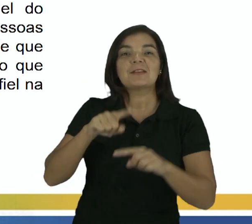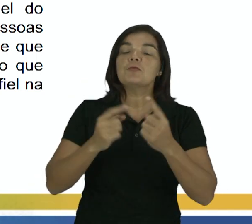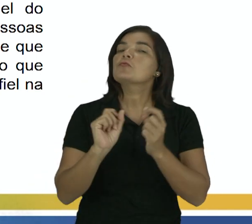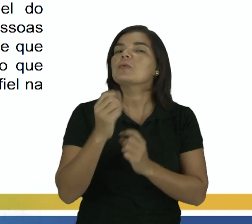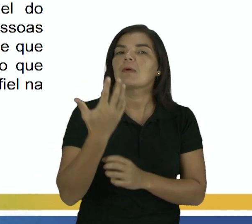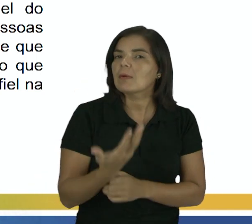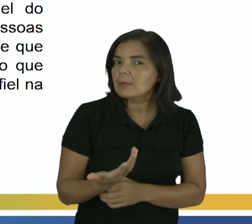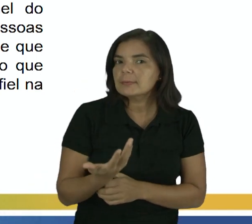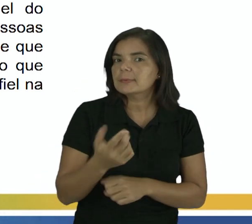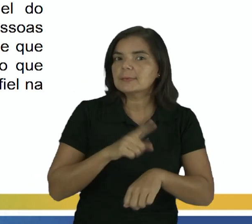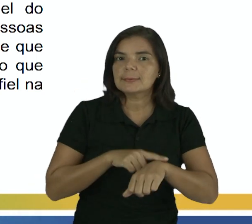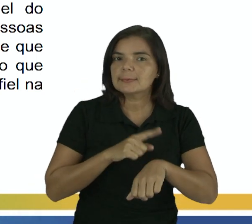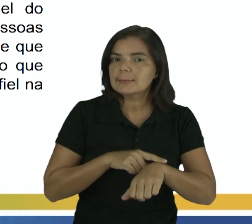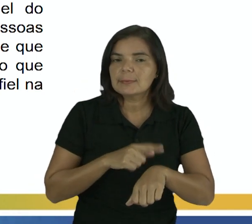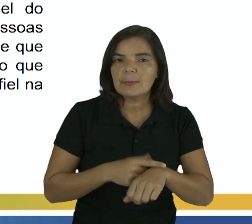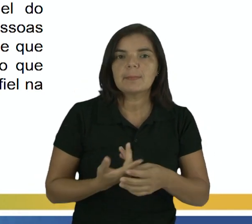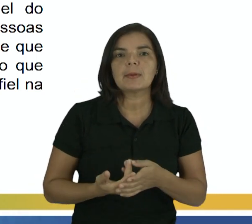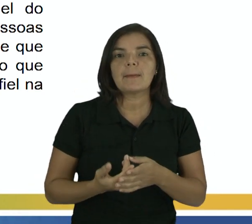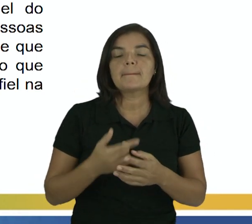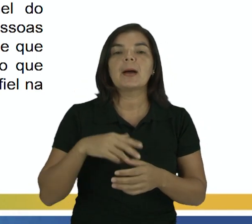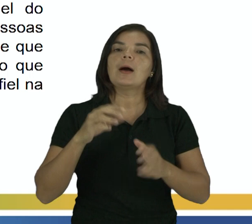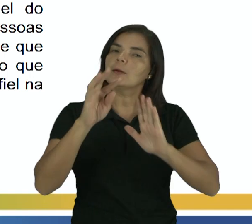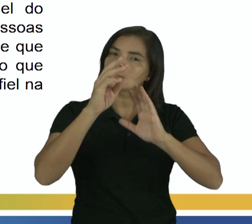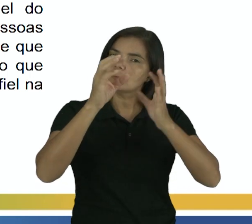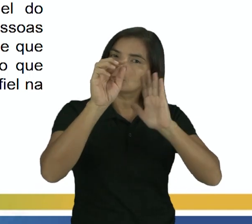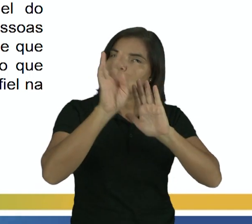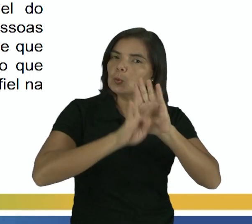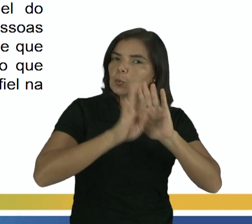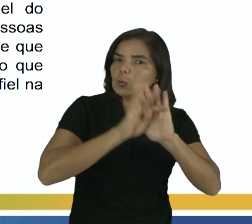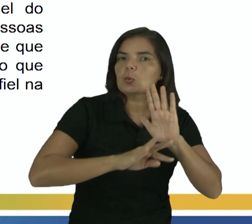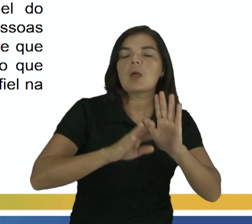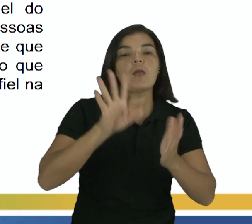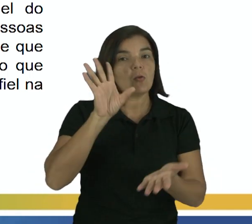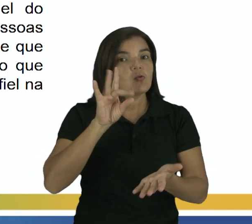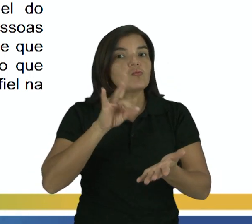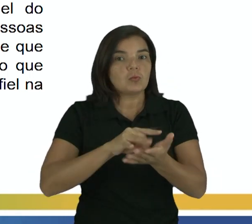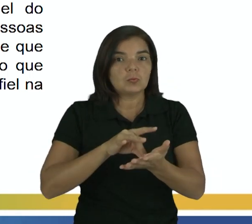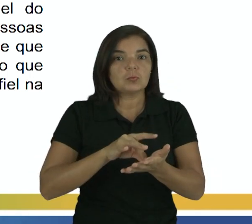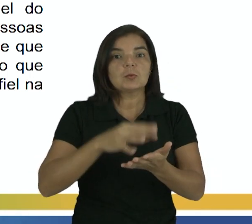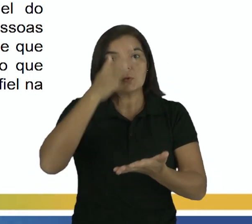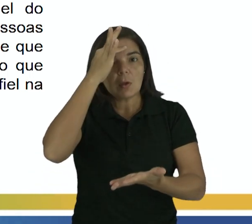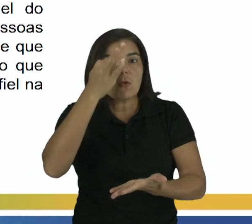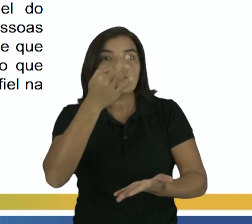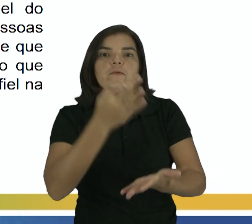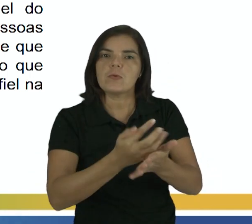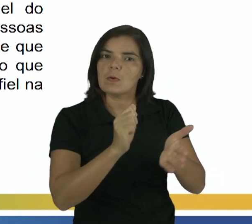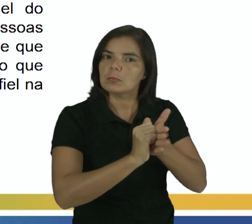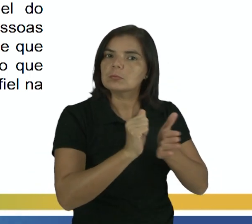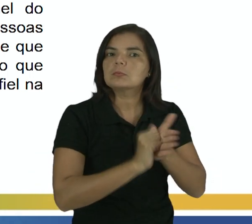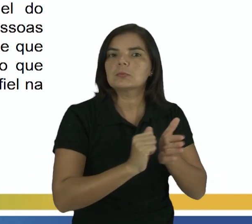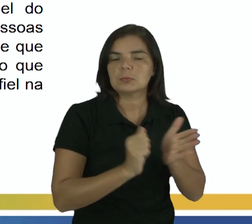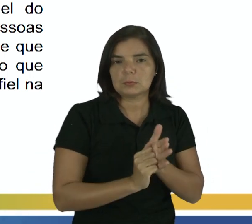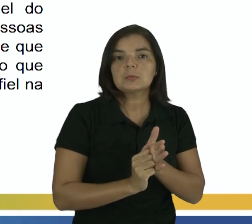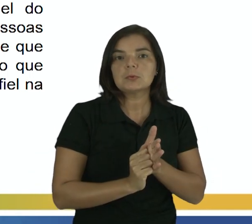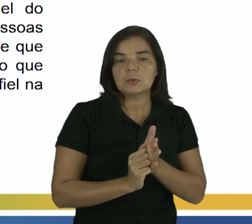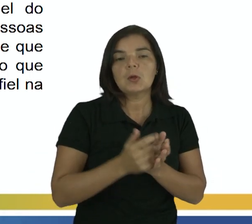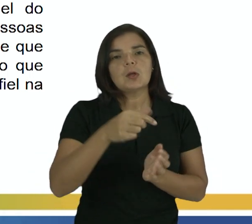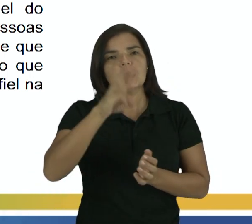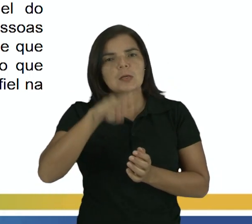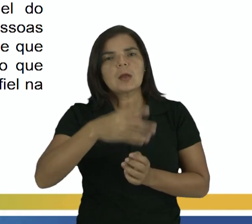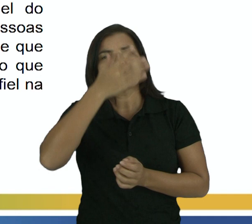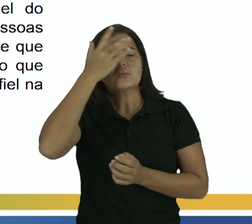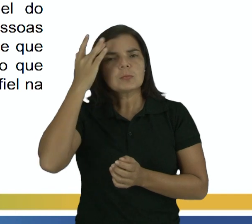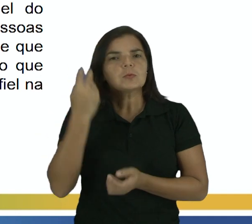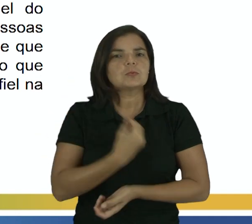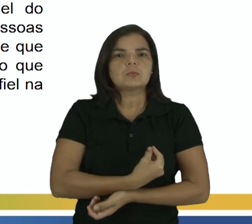que acontecia nesse momento, para tornar seu relato assim um pouco mais real. Seja fiel na descrição, tá? Vocês vão descrever quem eram as